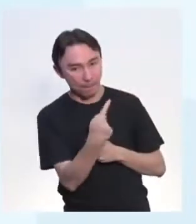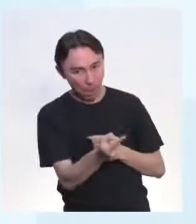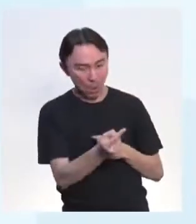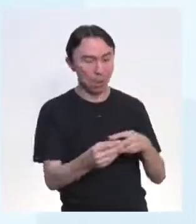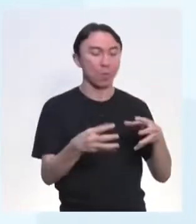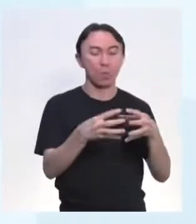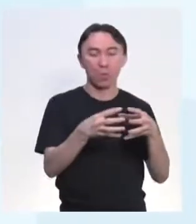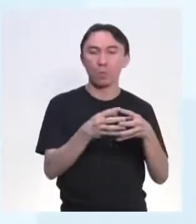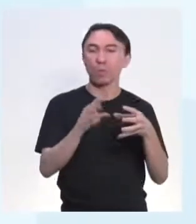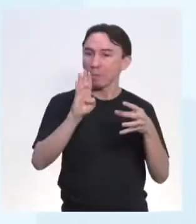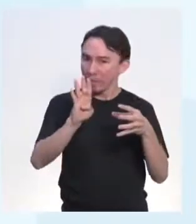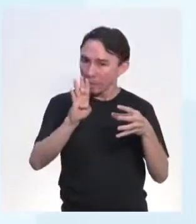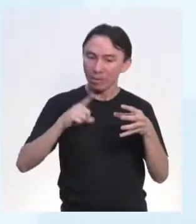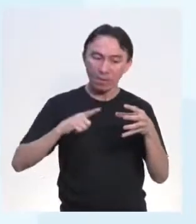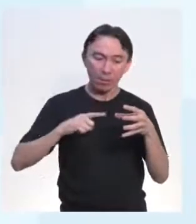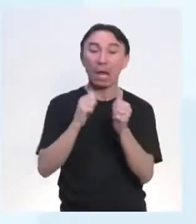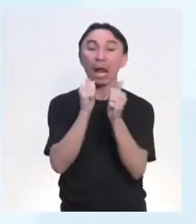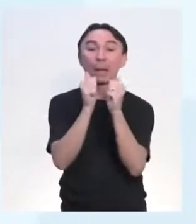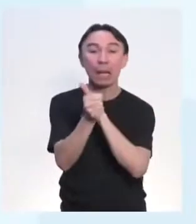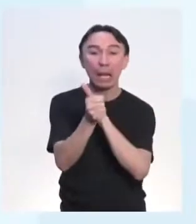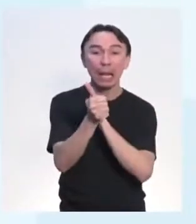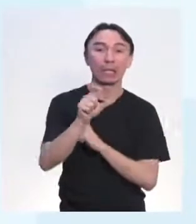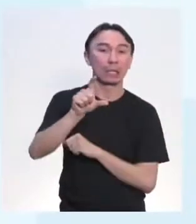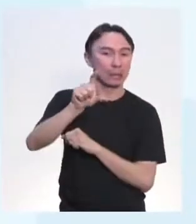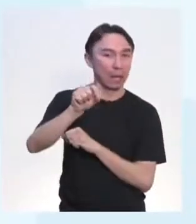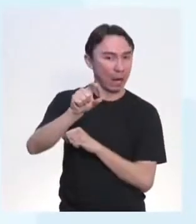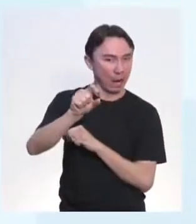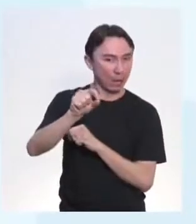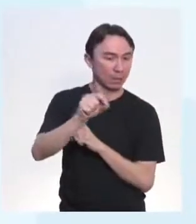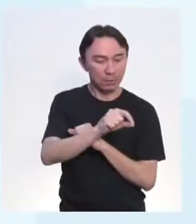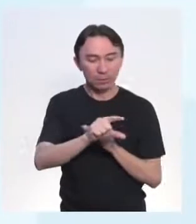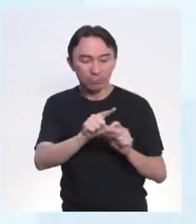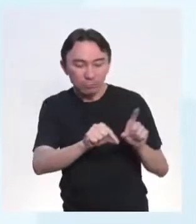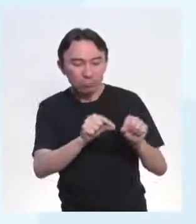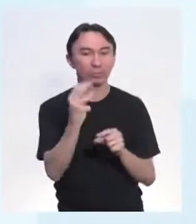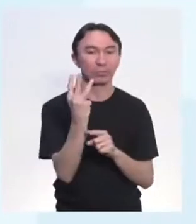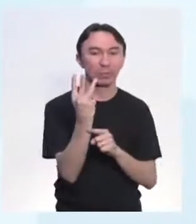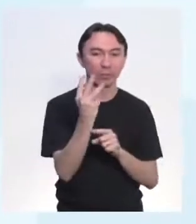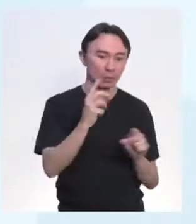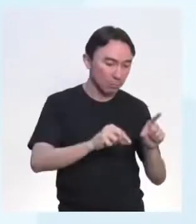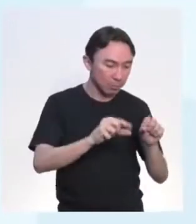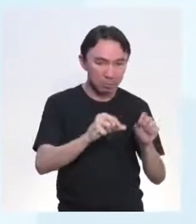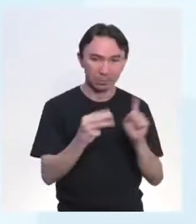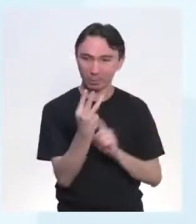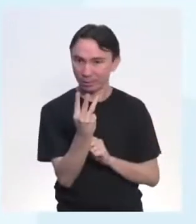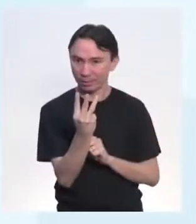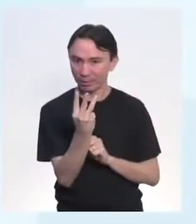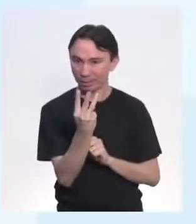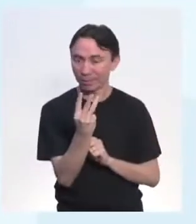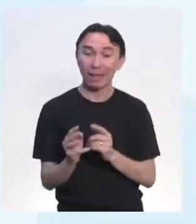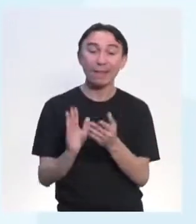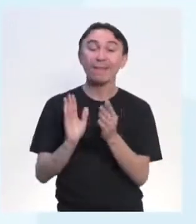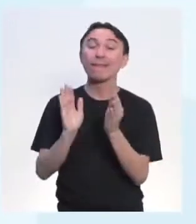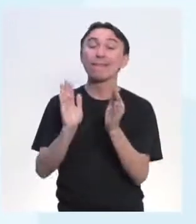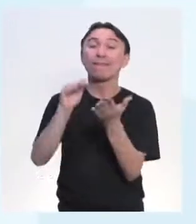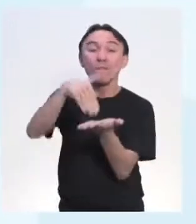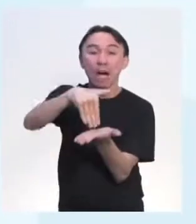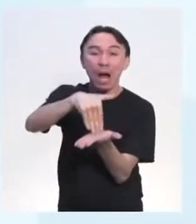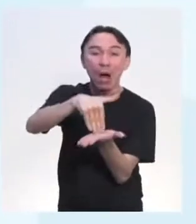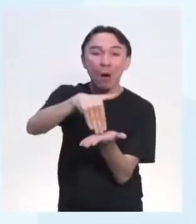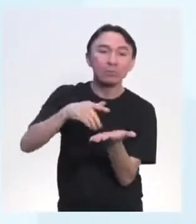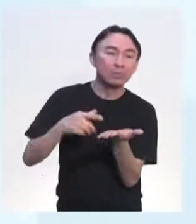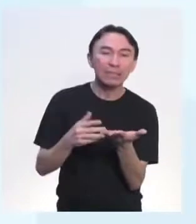tem 10 atletas, e você vai pegar de 3 em 3. E no final, para saber o total